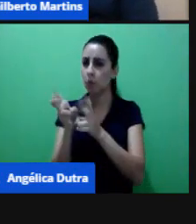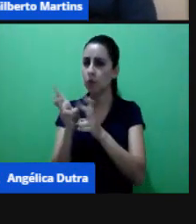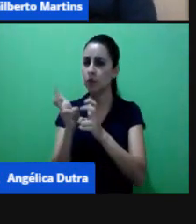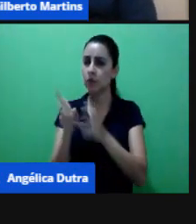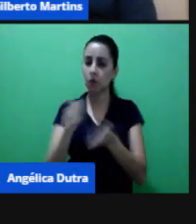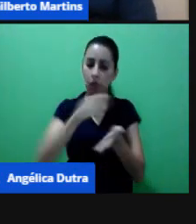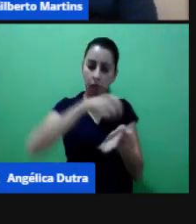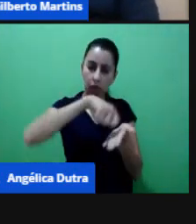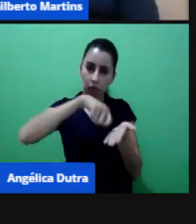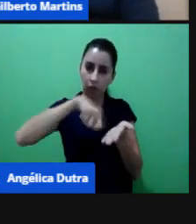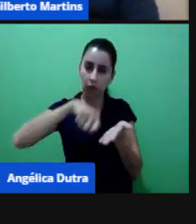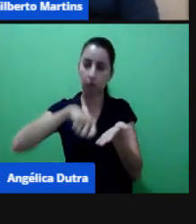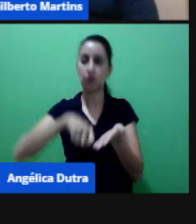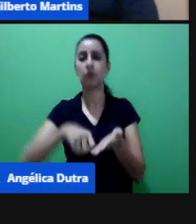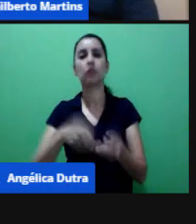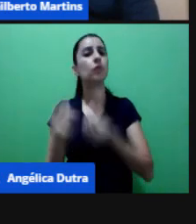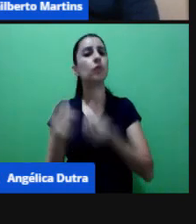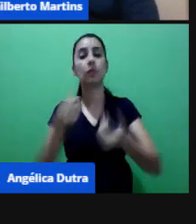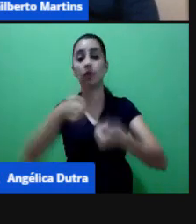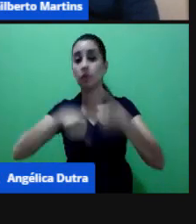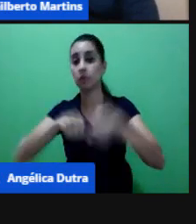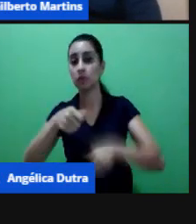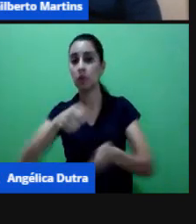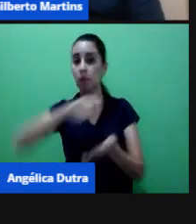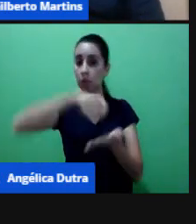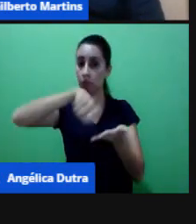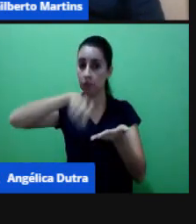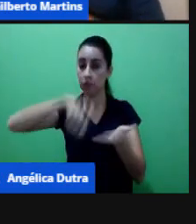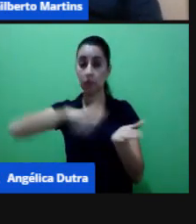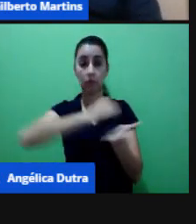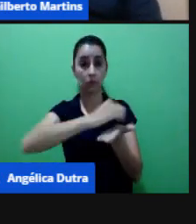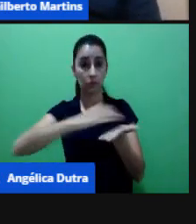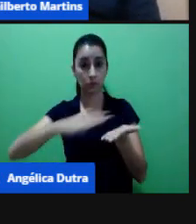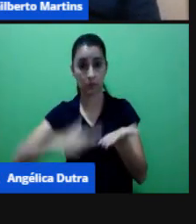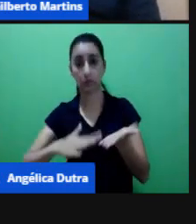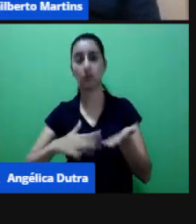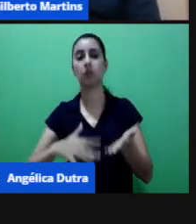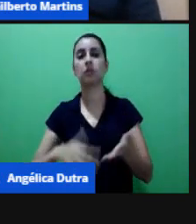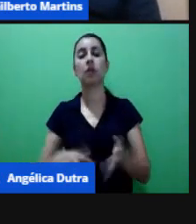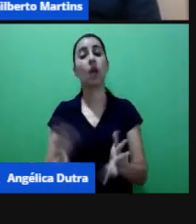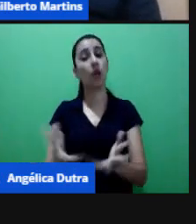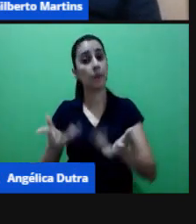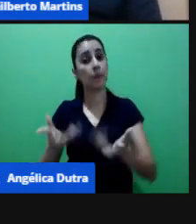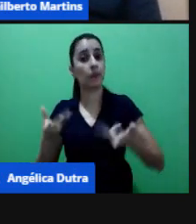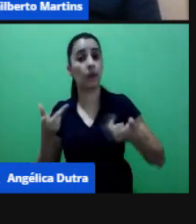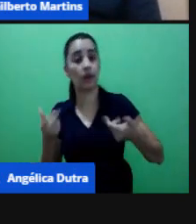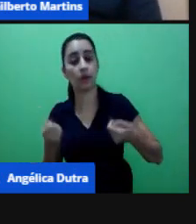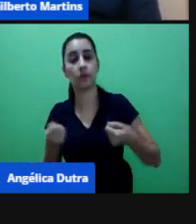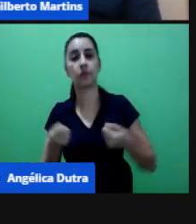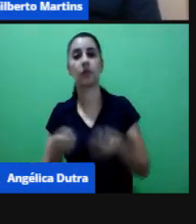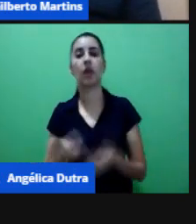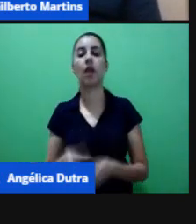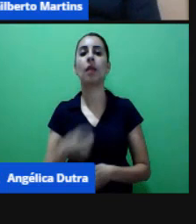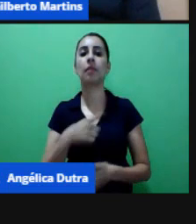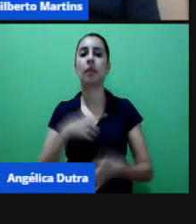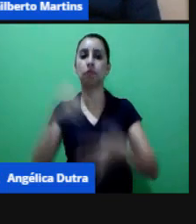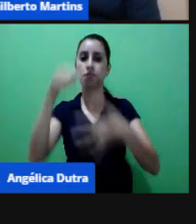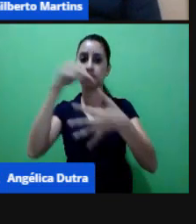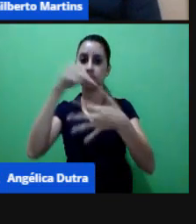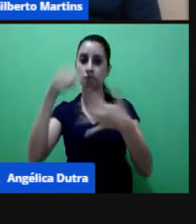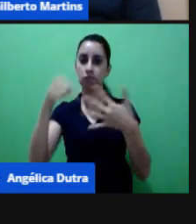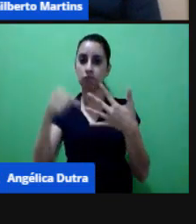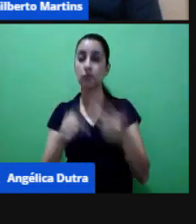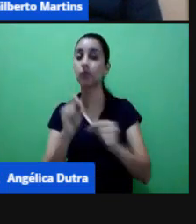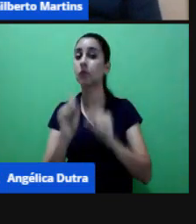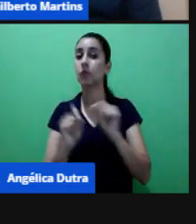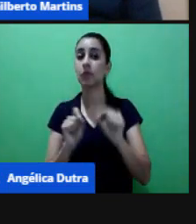processo de avaliação, de correção, de itens, de habilidades, né, tá aí o item aí, ó. Será